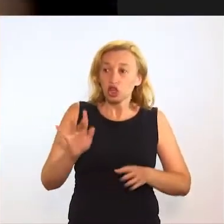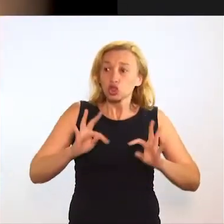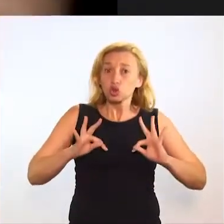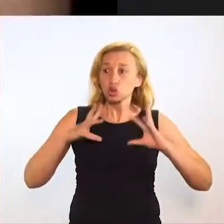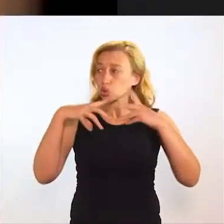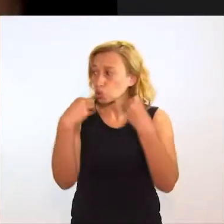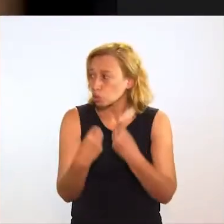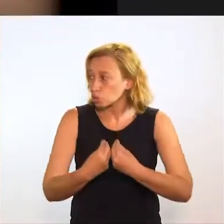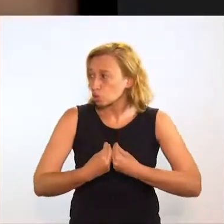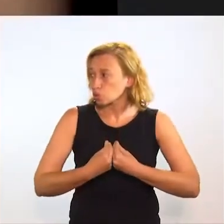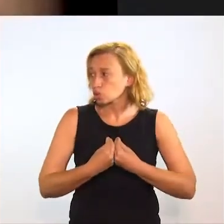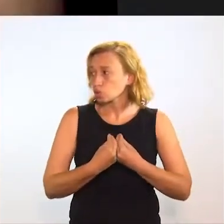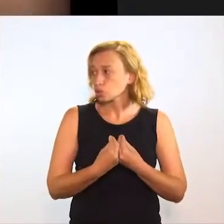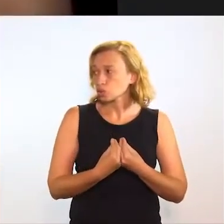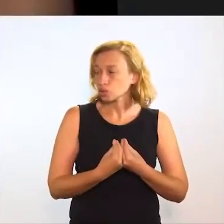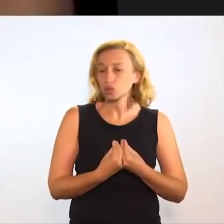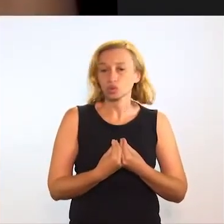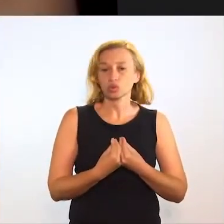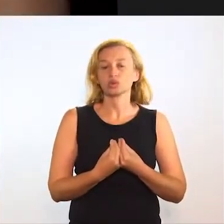a gente teve que